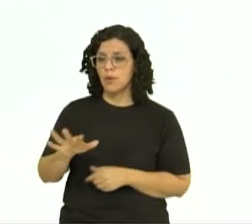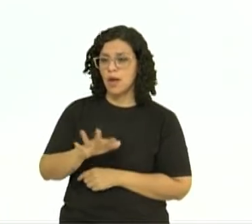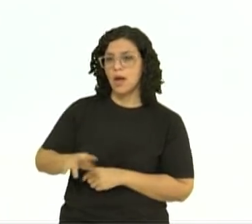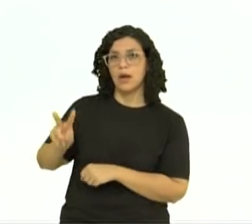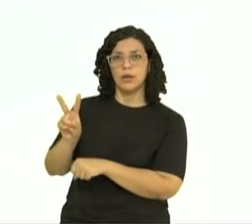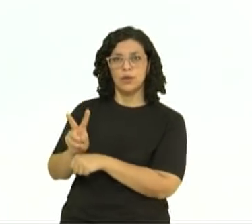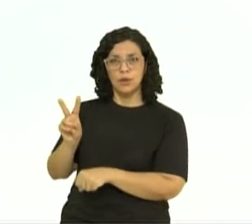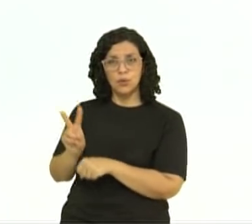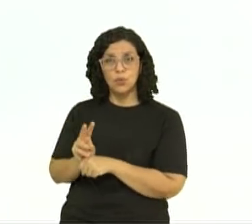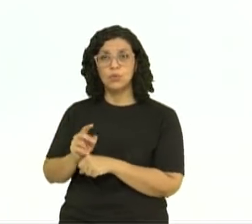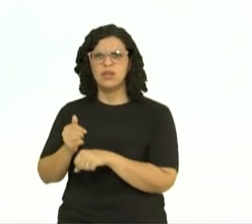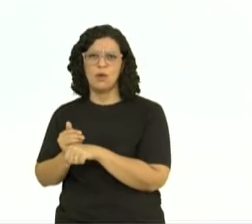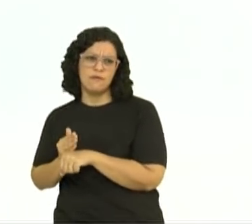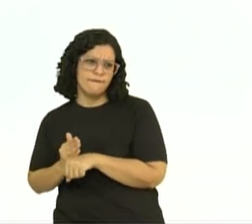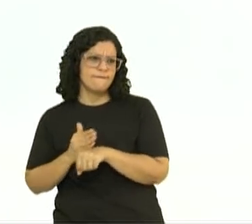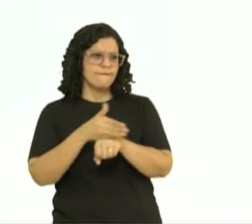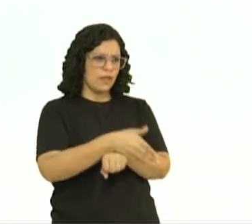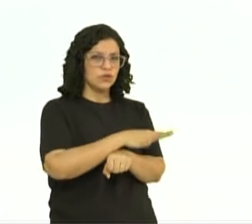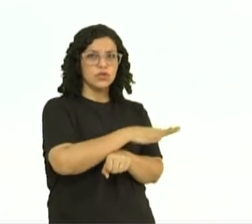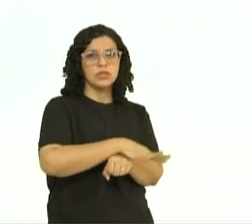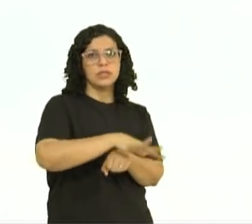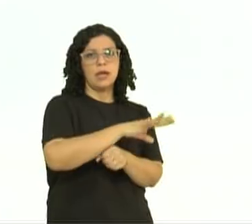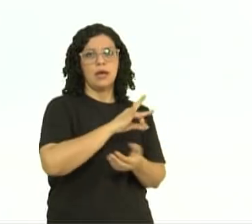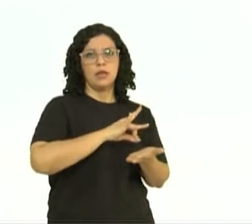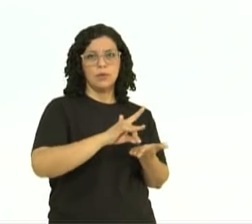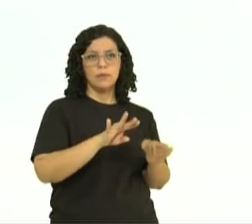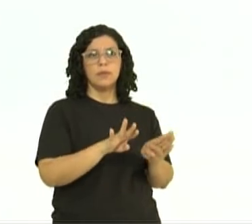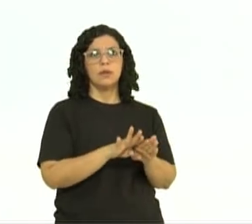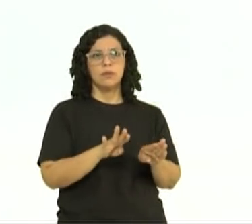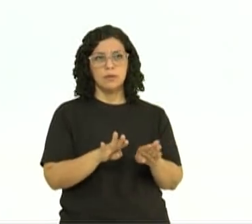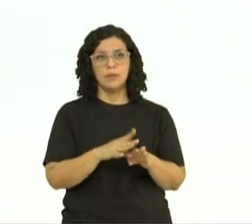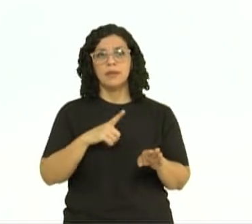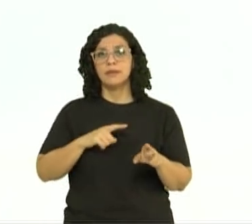espaço, ocupar o espaço do adversário e existe